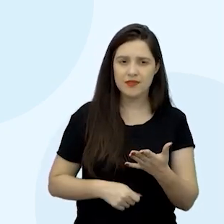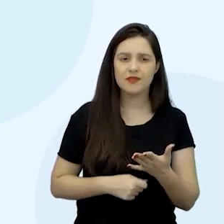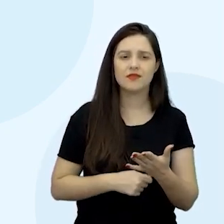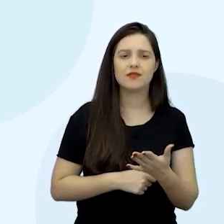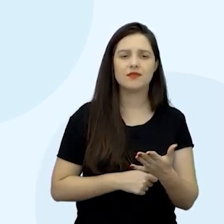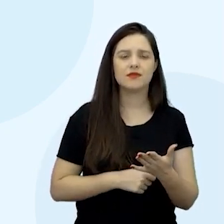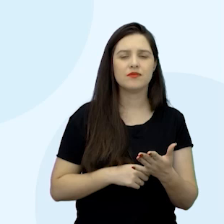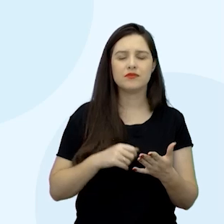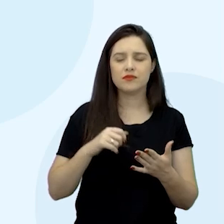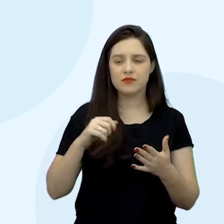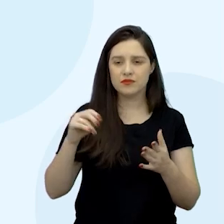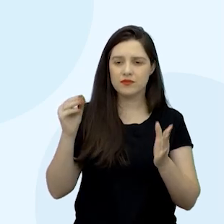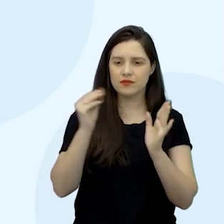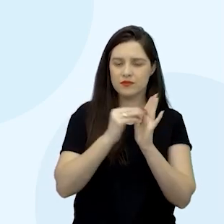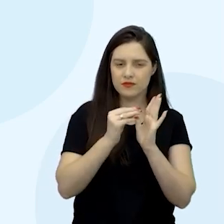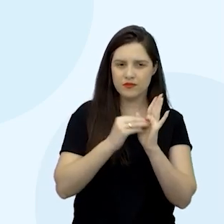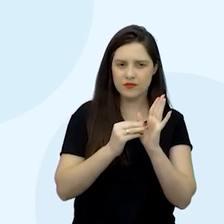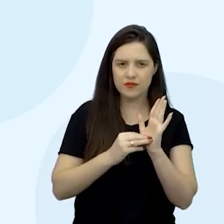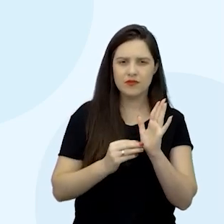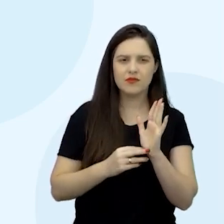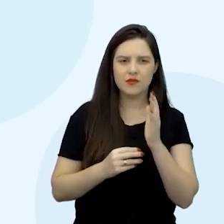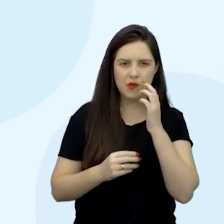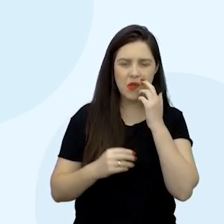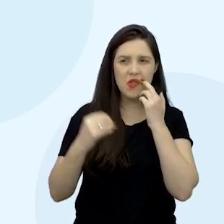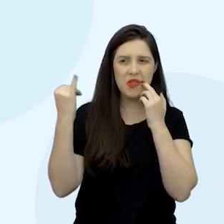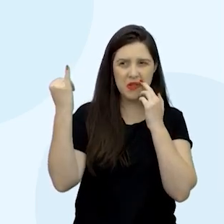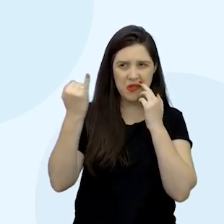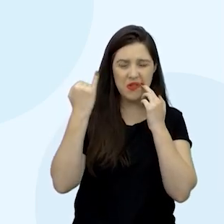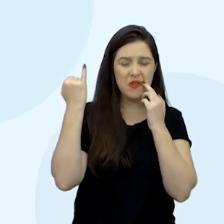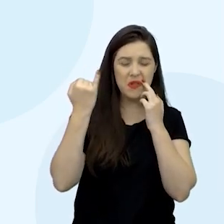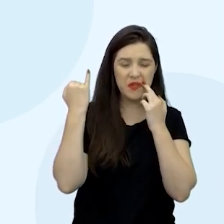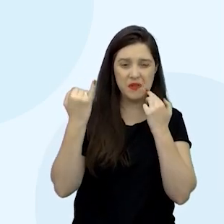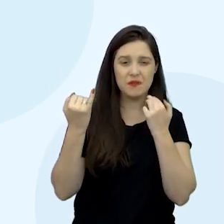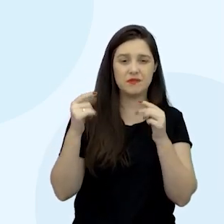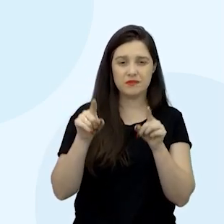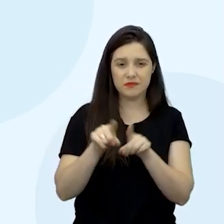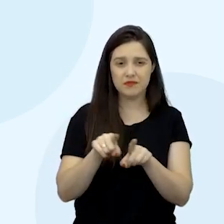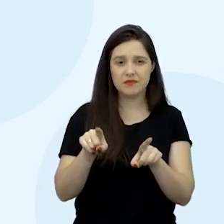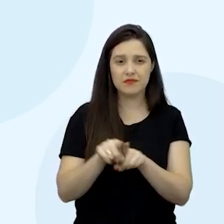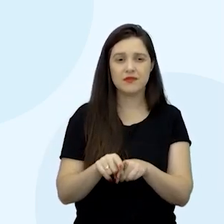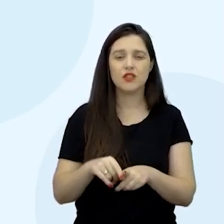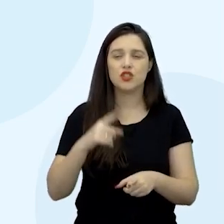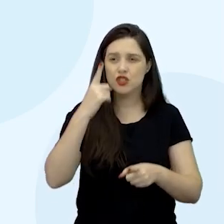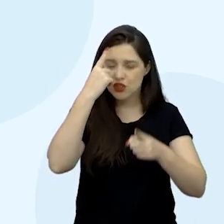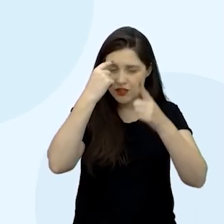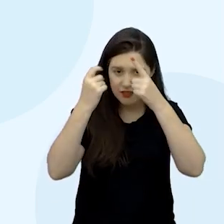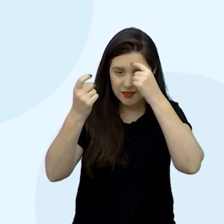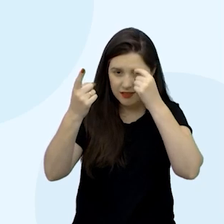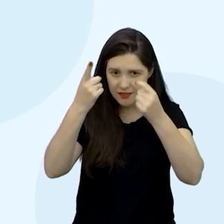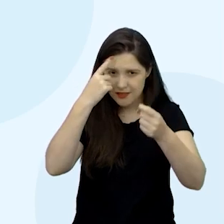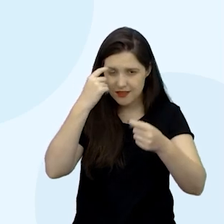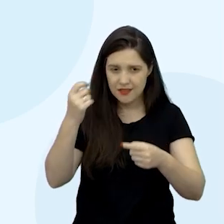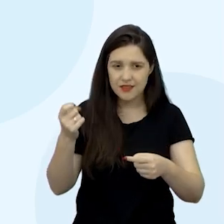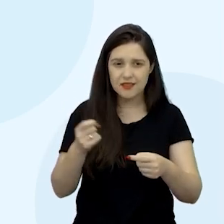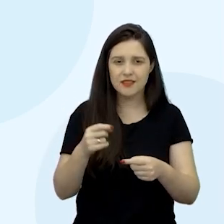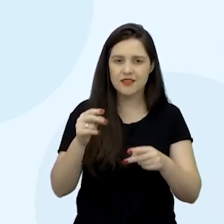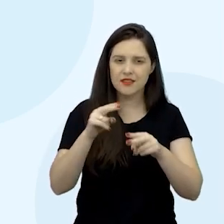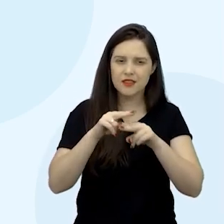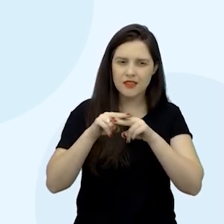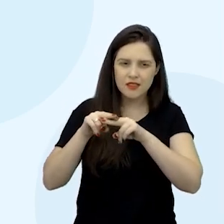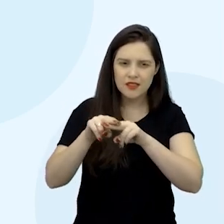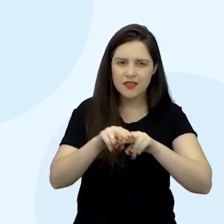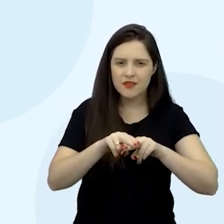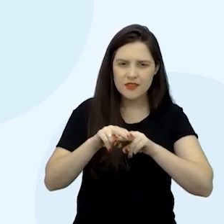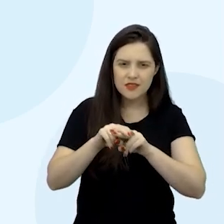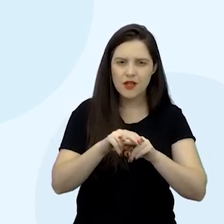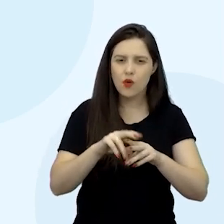tudo que você anotar aí, no caso, é importante você ter aí o andamento das aulas. Tirem as dúvidas. Revisar os conteúdos. Por quê?